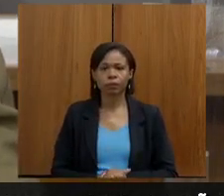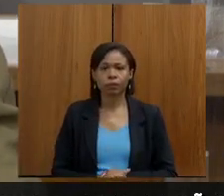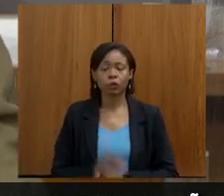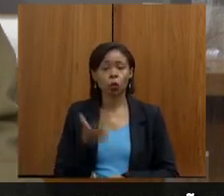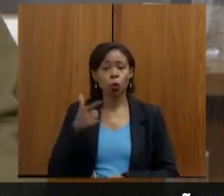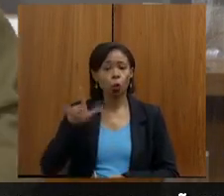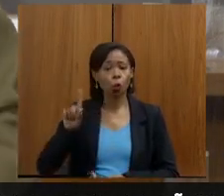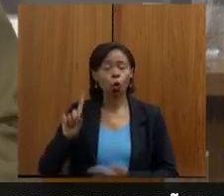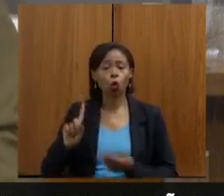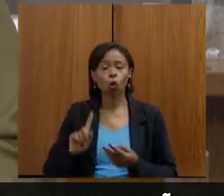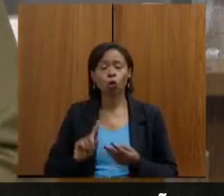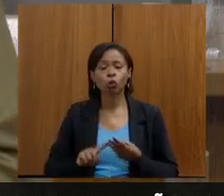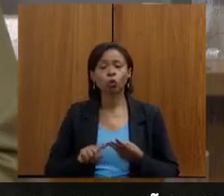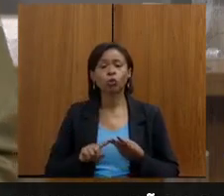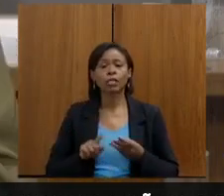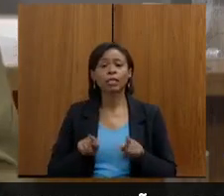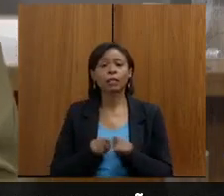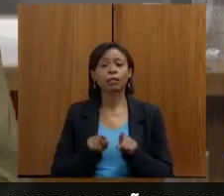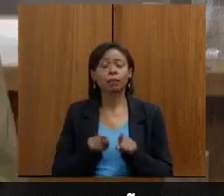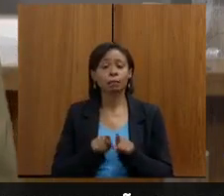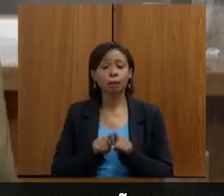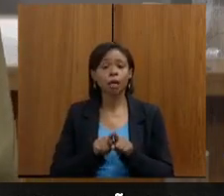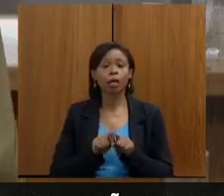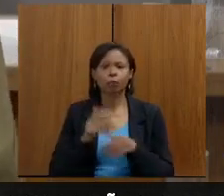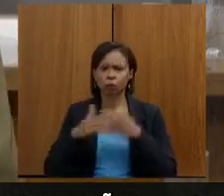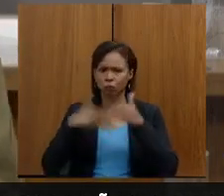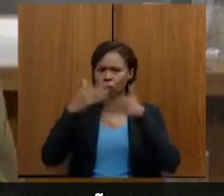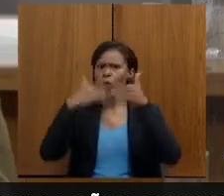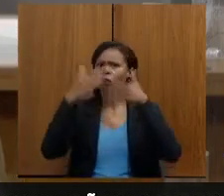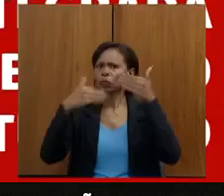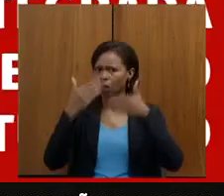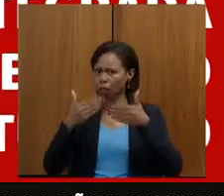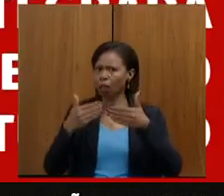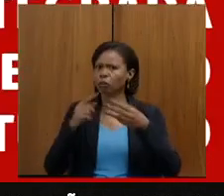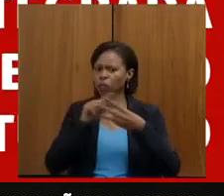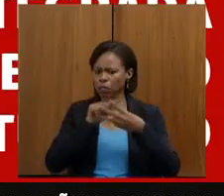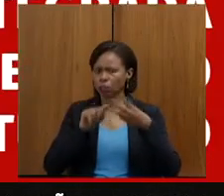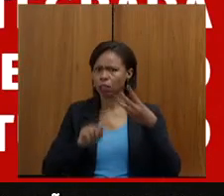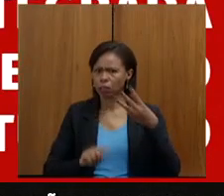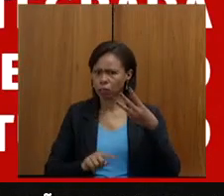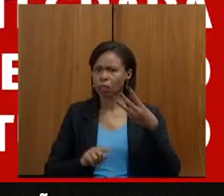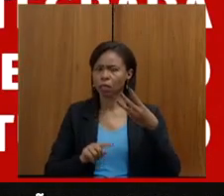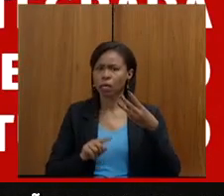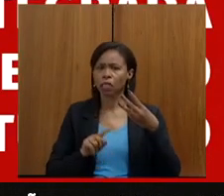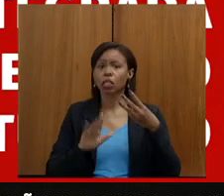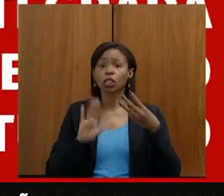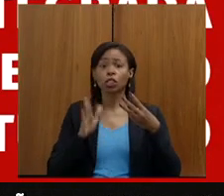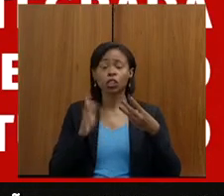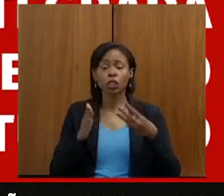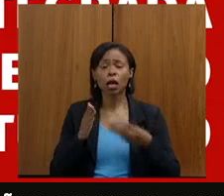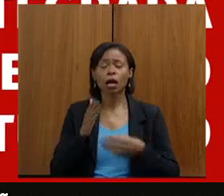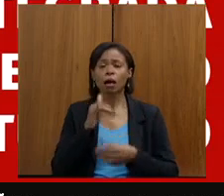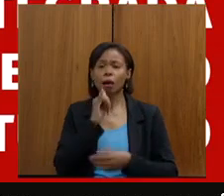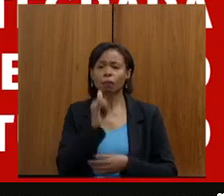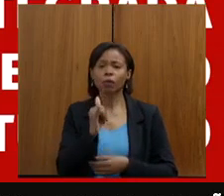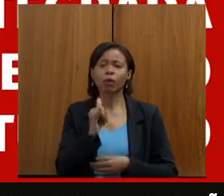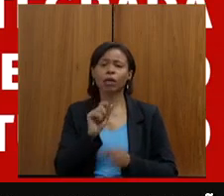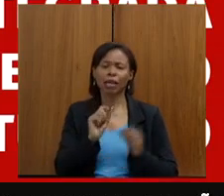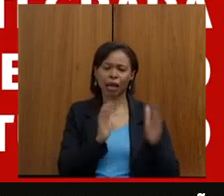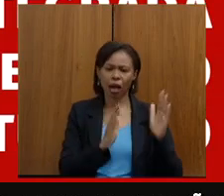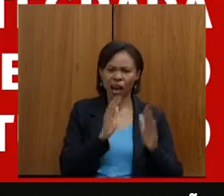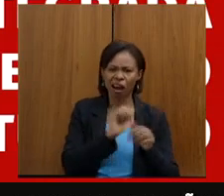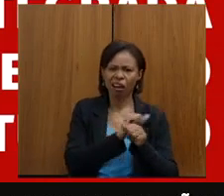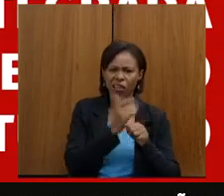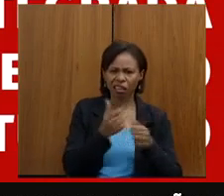bom e o outro lote né que a gente tem avançado também nesse tripé para a gente já aqui já falando da saída desta crise